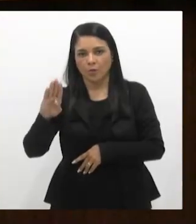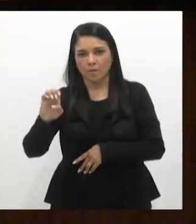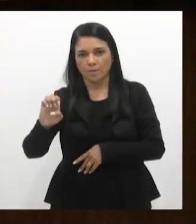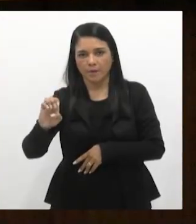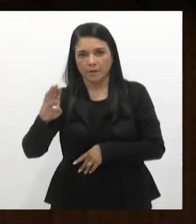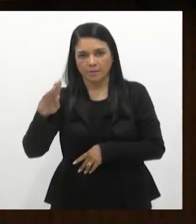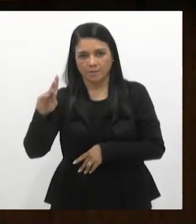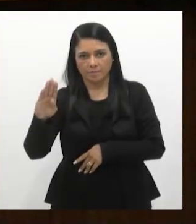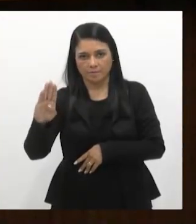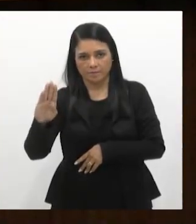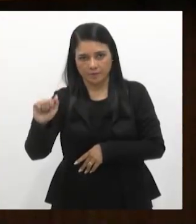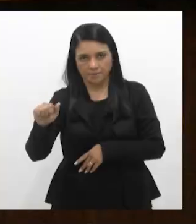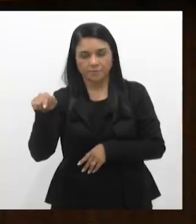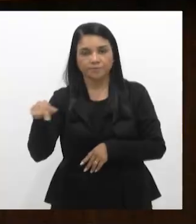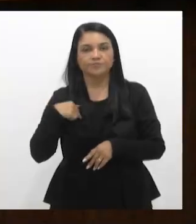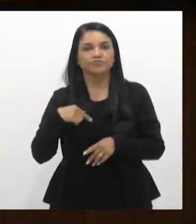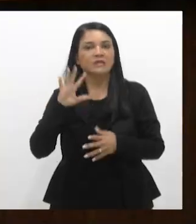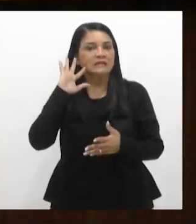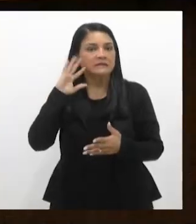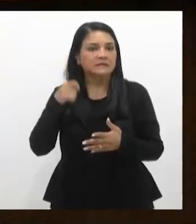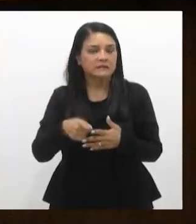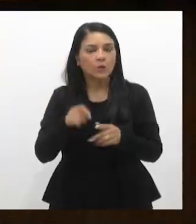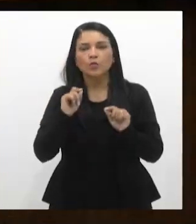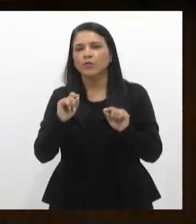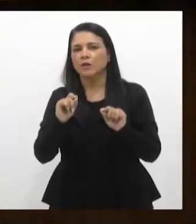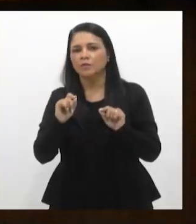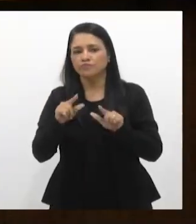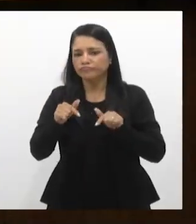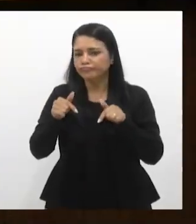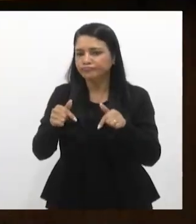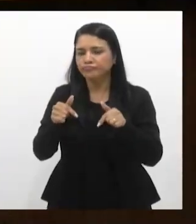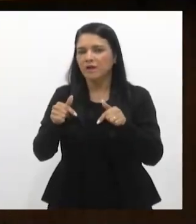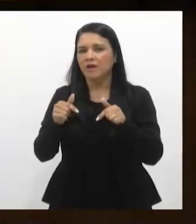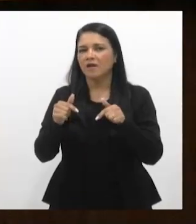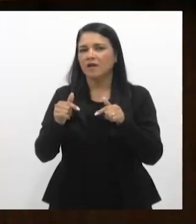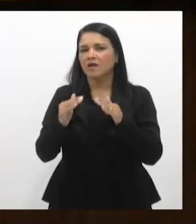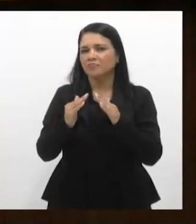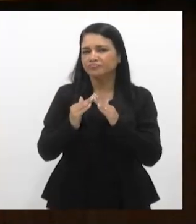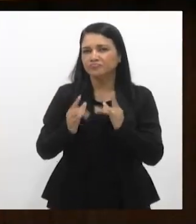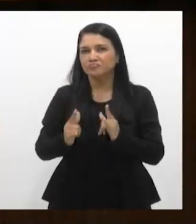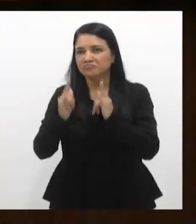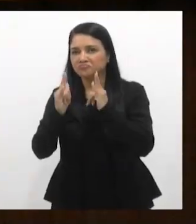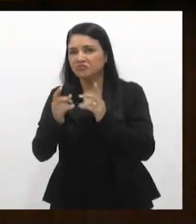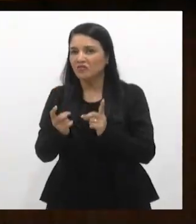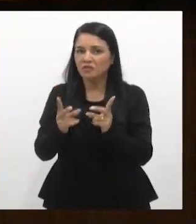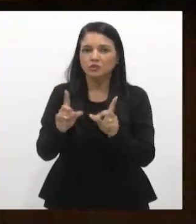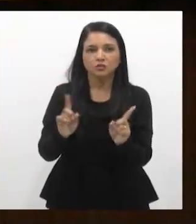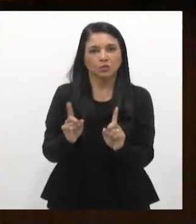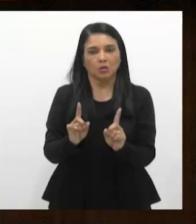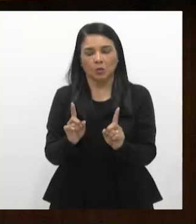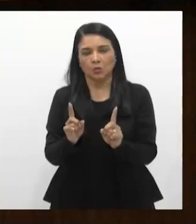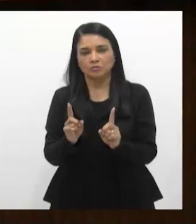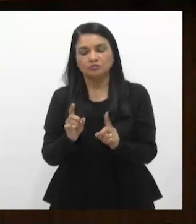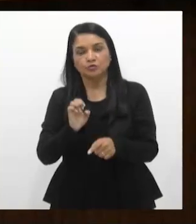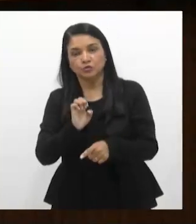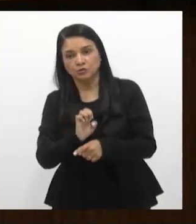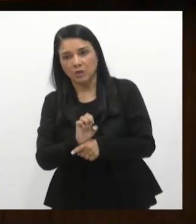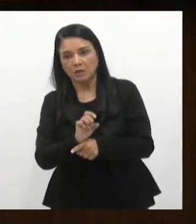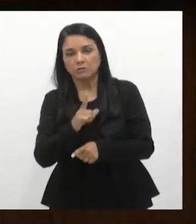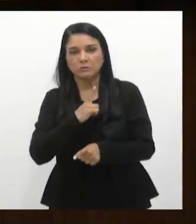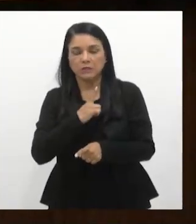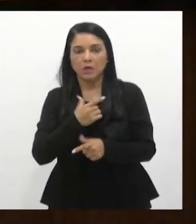de decisão do que vai ser feito com esses imóveis, se serão vendidos ou não, se o Estado terá